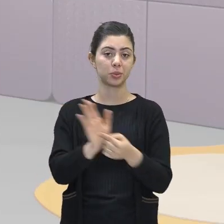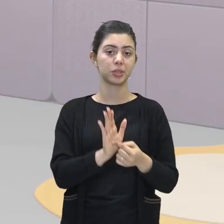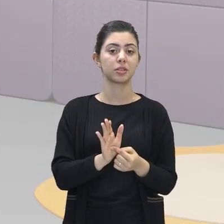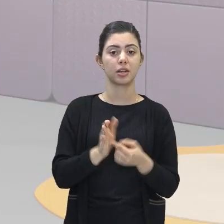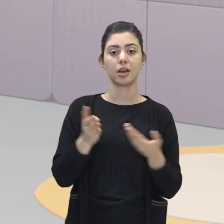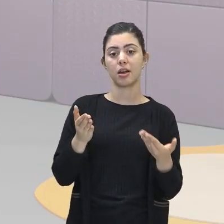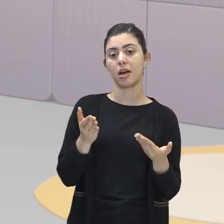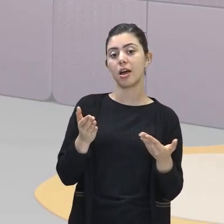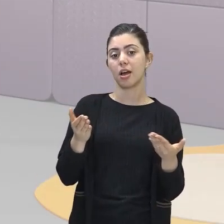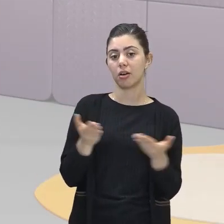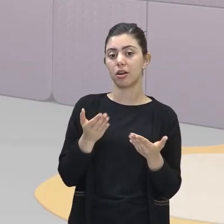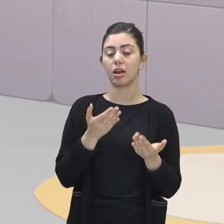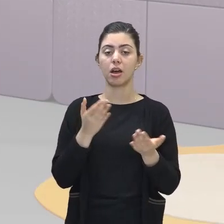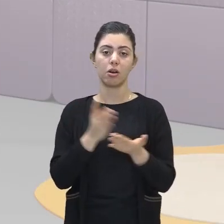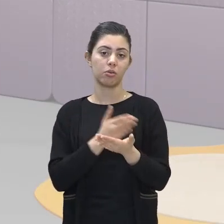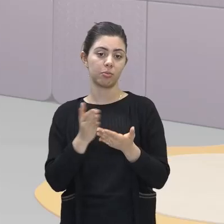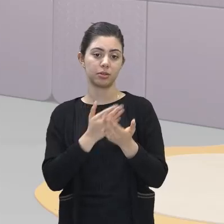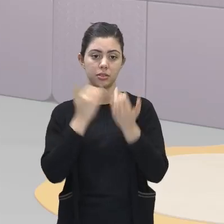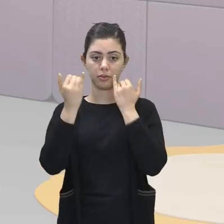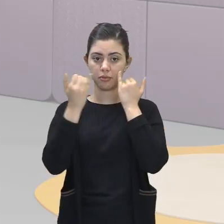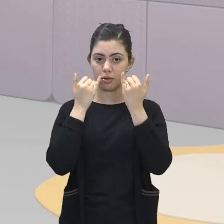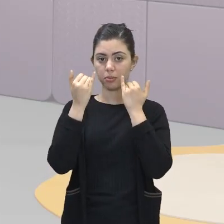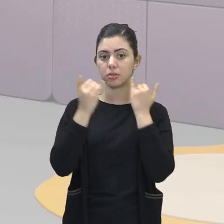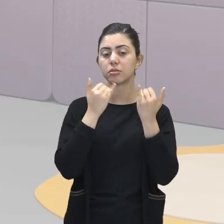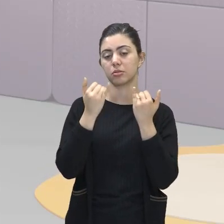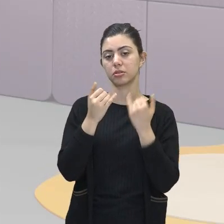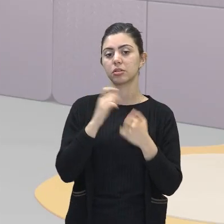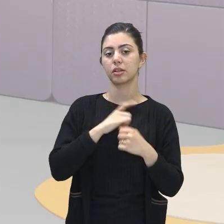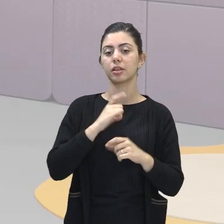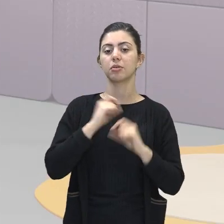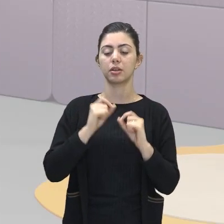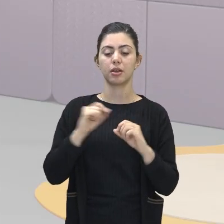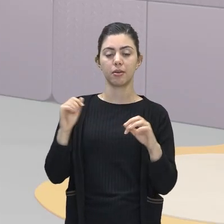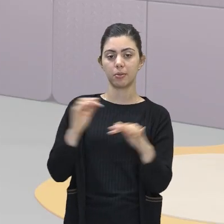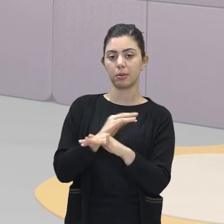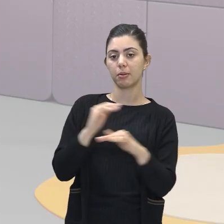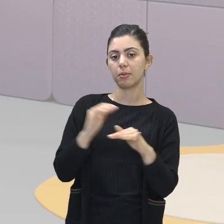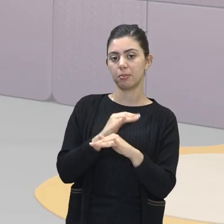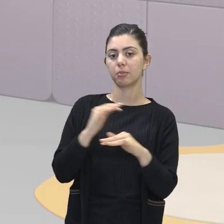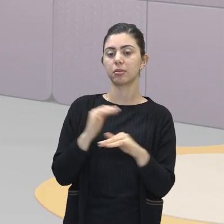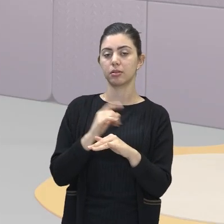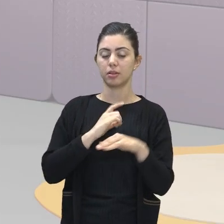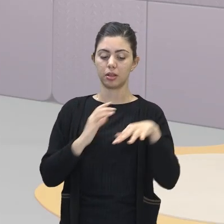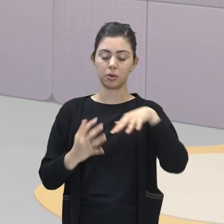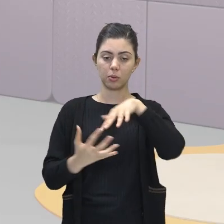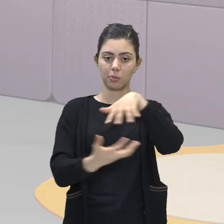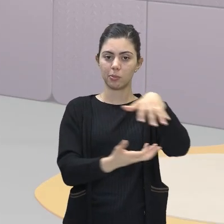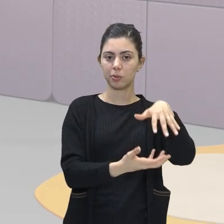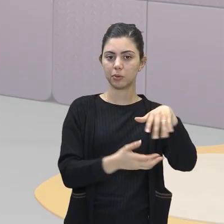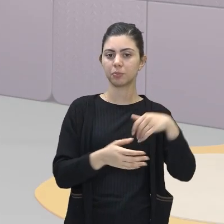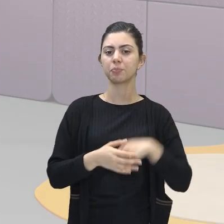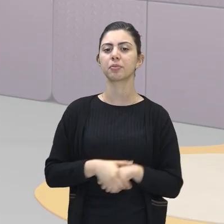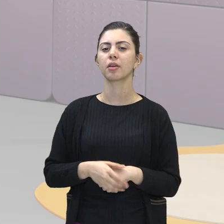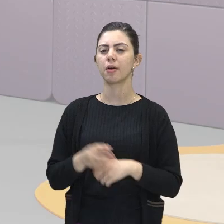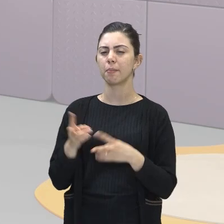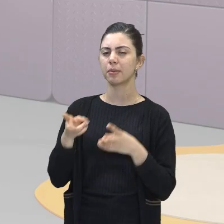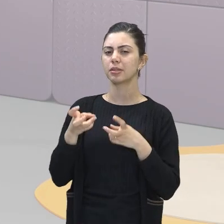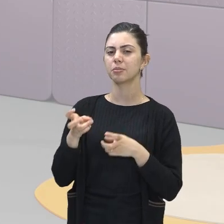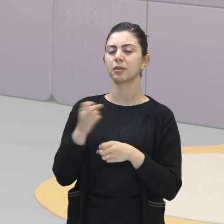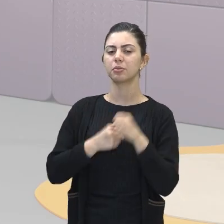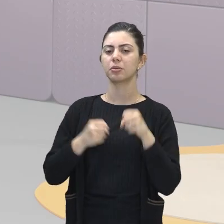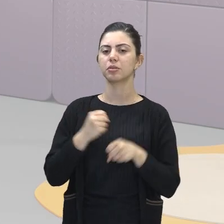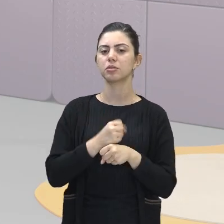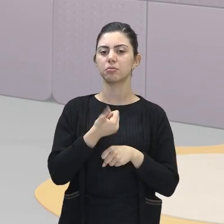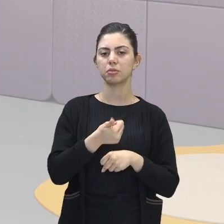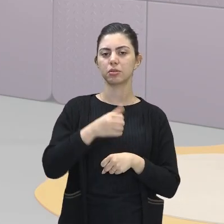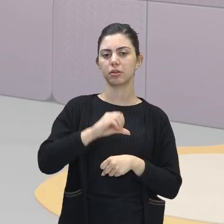algumas porcentagens nas taxas de urbanização de determinados pontos aí do mundo. Olha como era lá em 1960, a gente vai